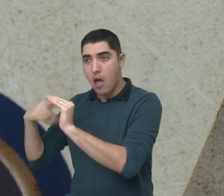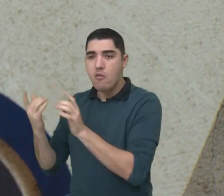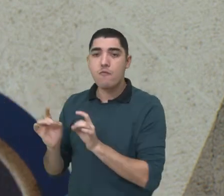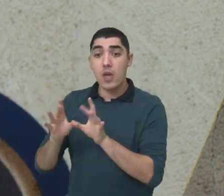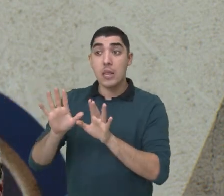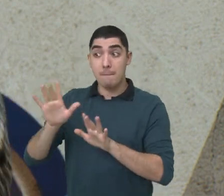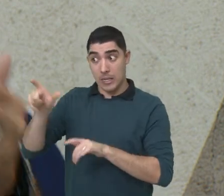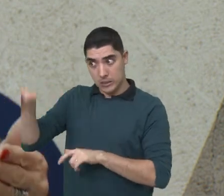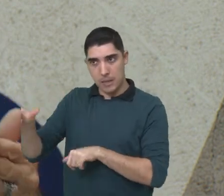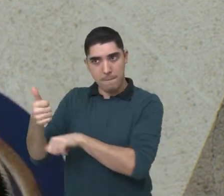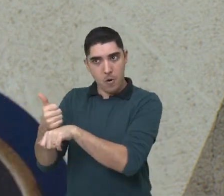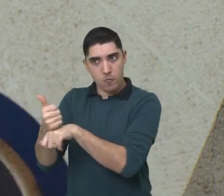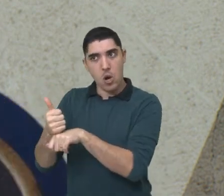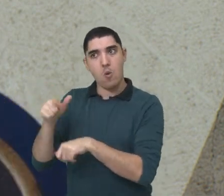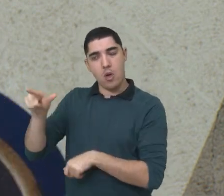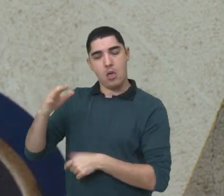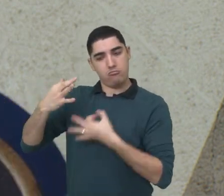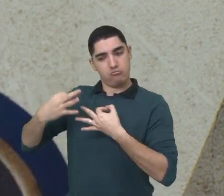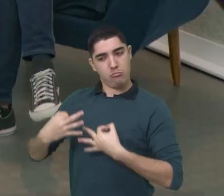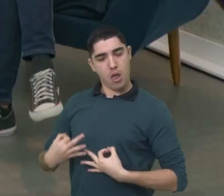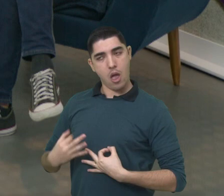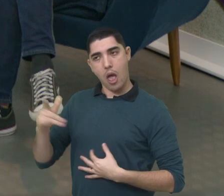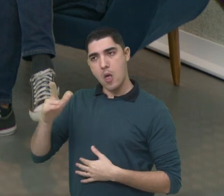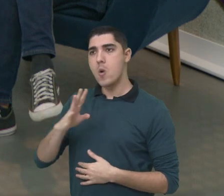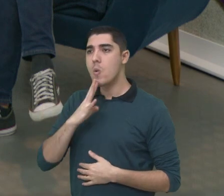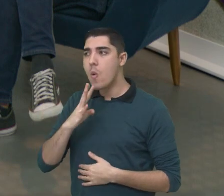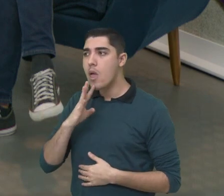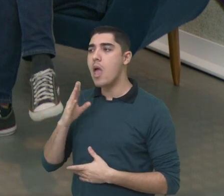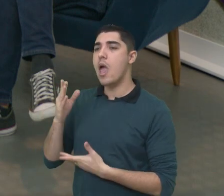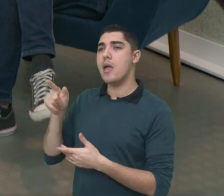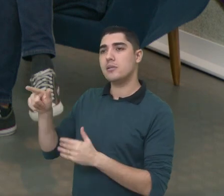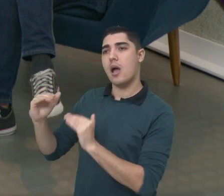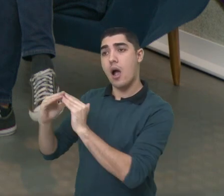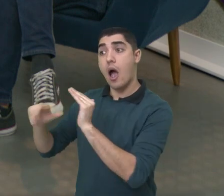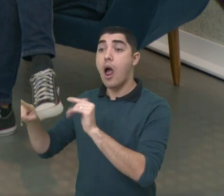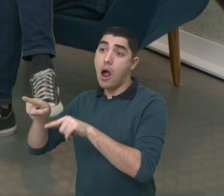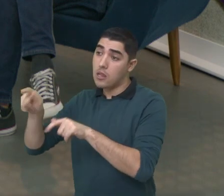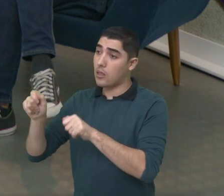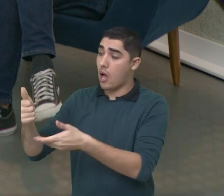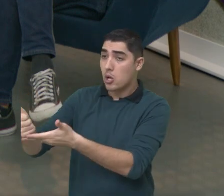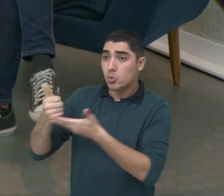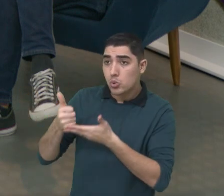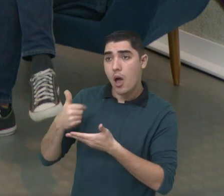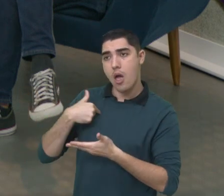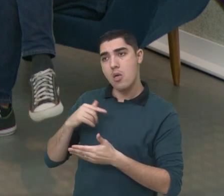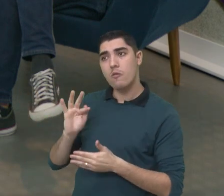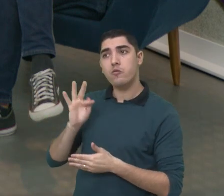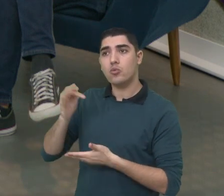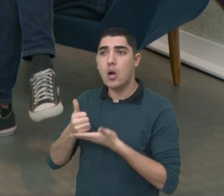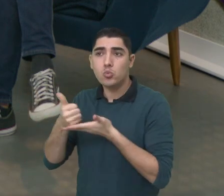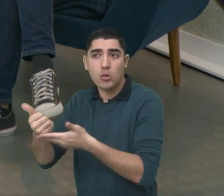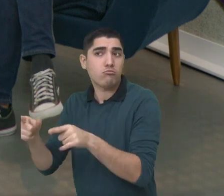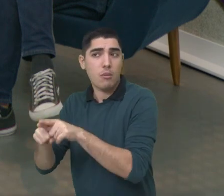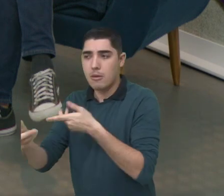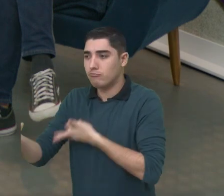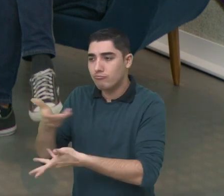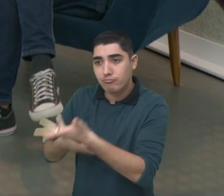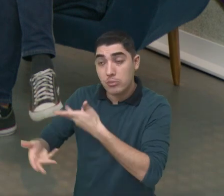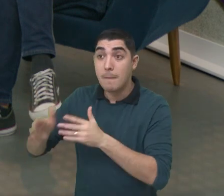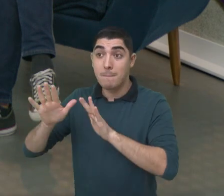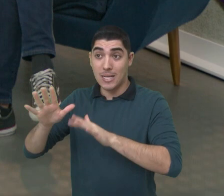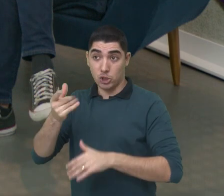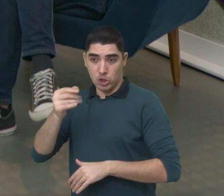decente, entendedor da matéria, para que possa me ajudar. E essa